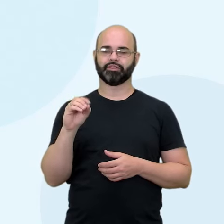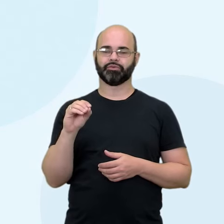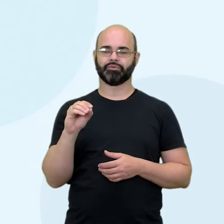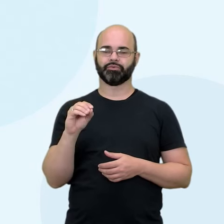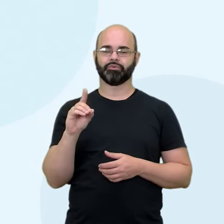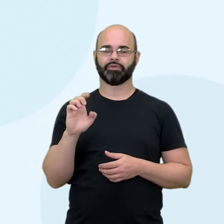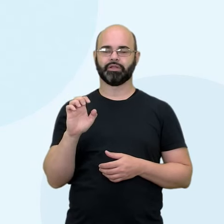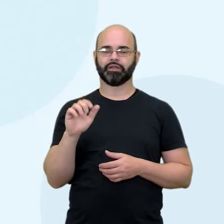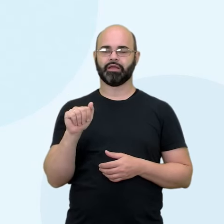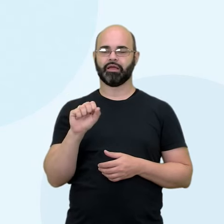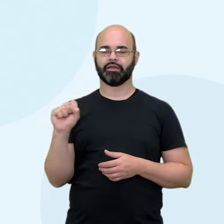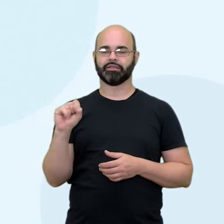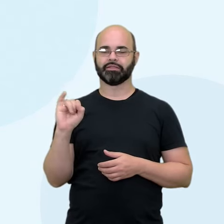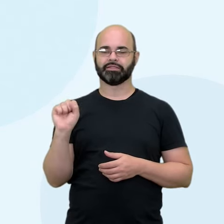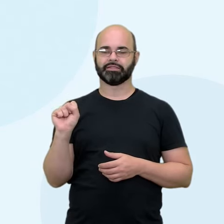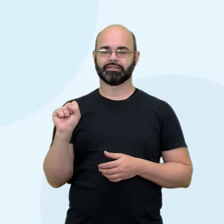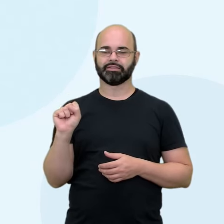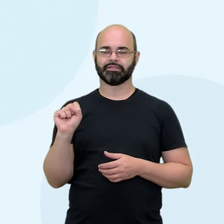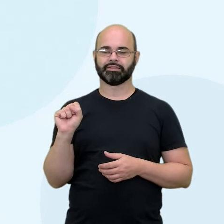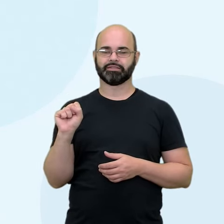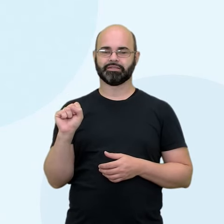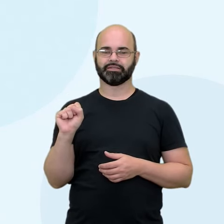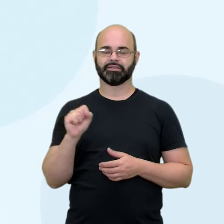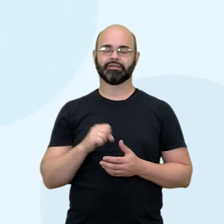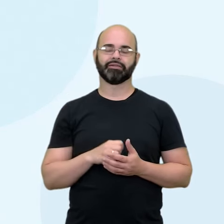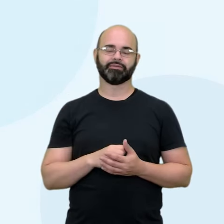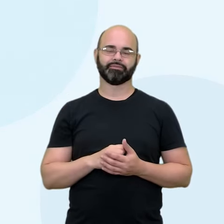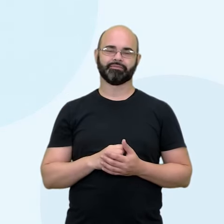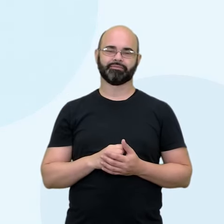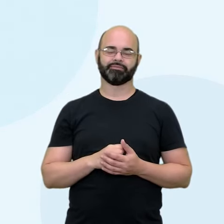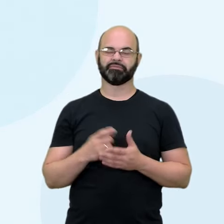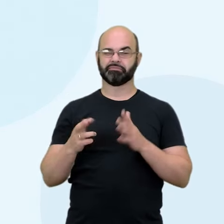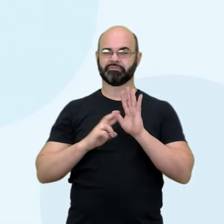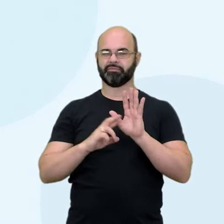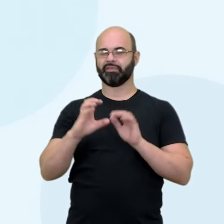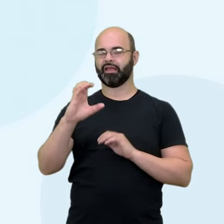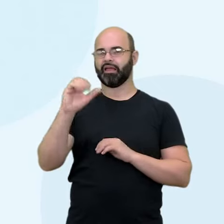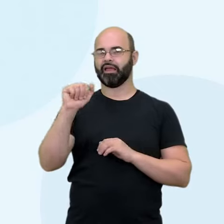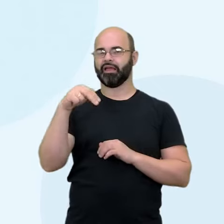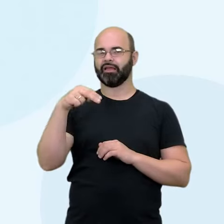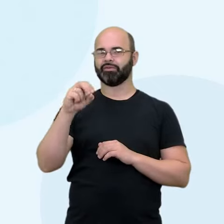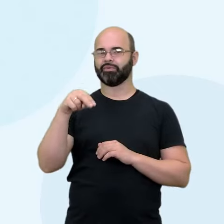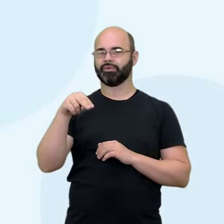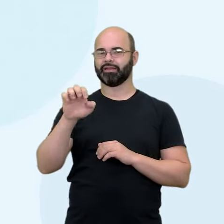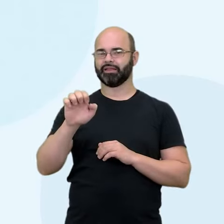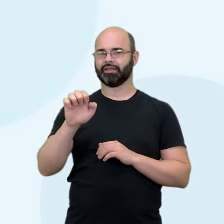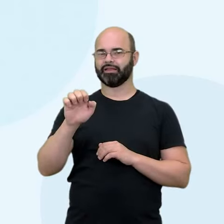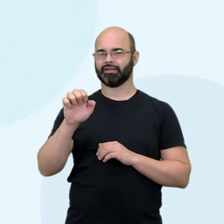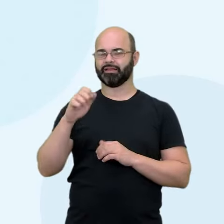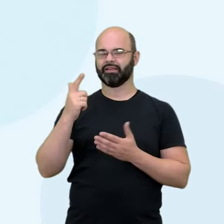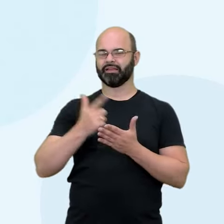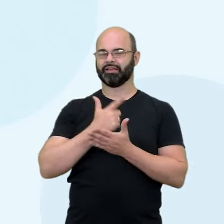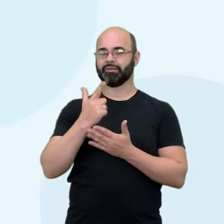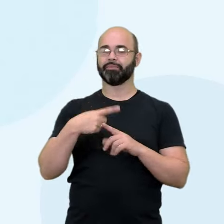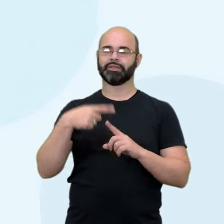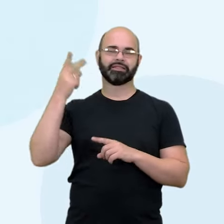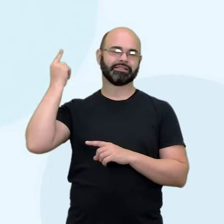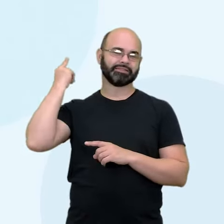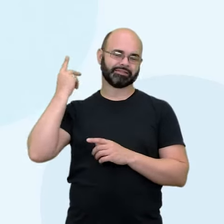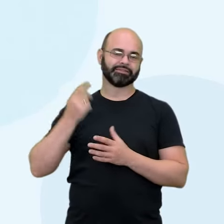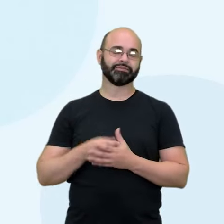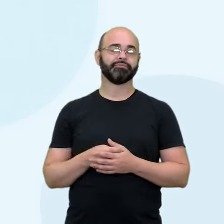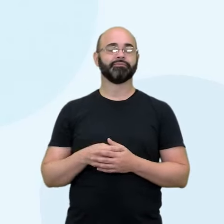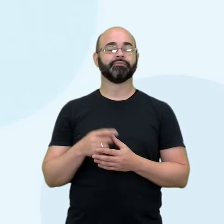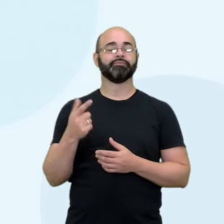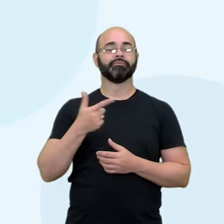representando o cânone literário, que é o clássico. Aí um trecho do livro As Flores do Sonho, né,